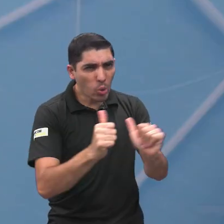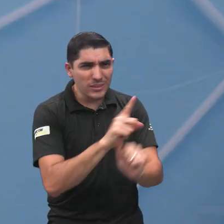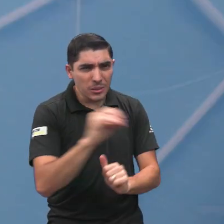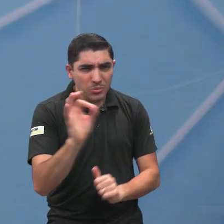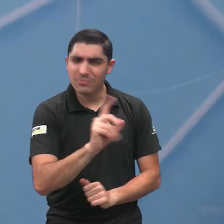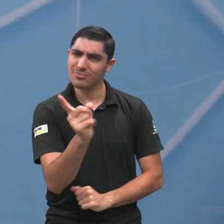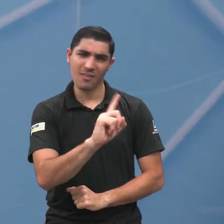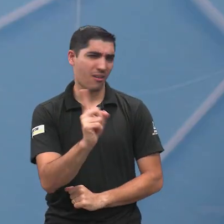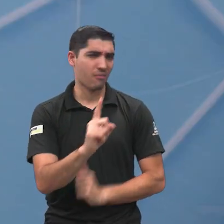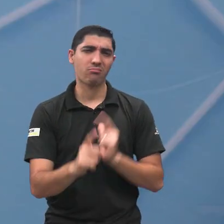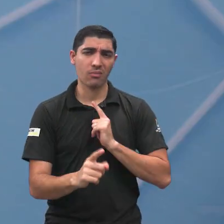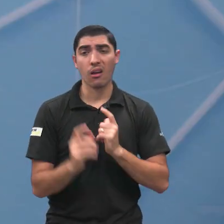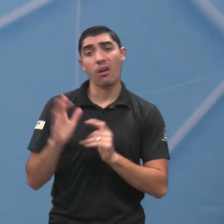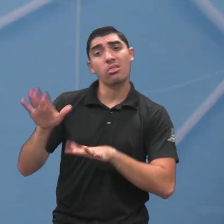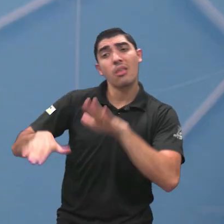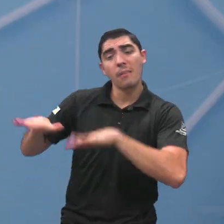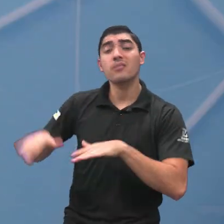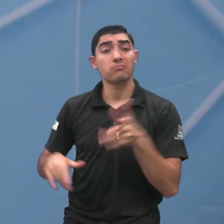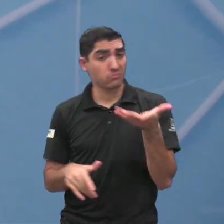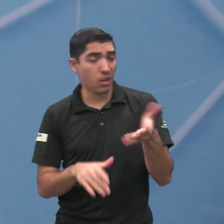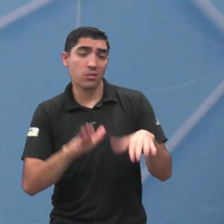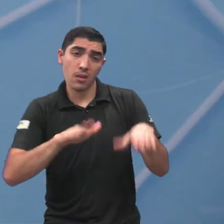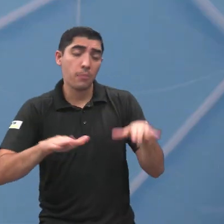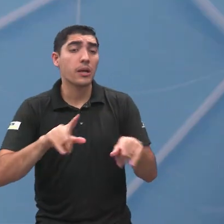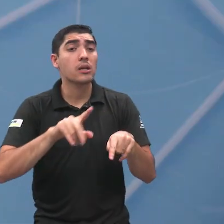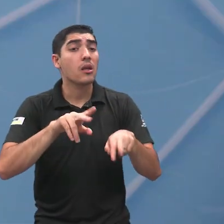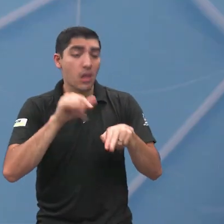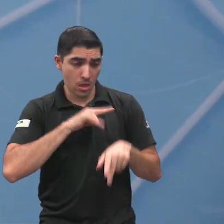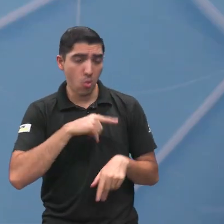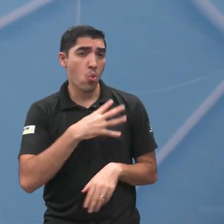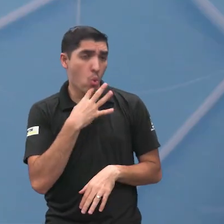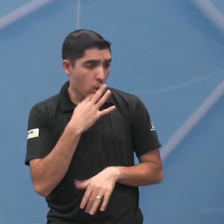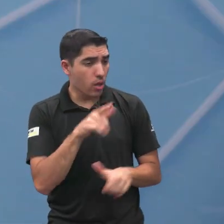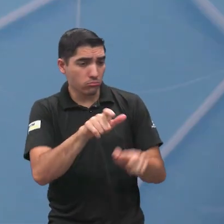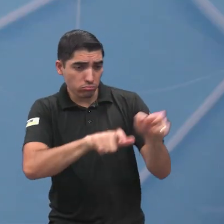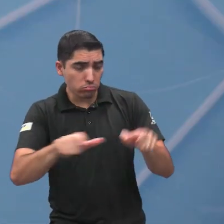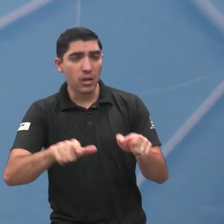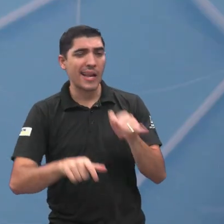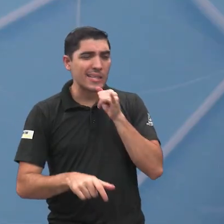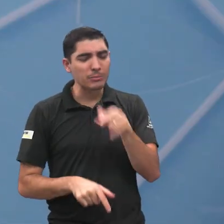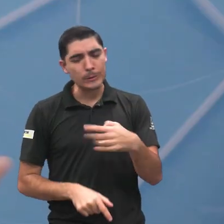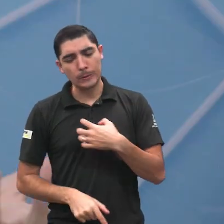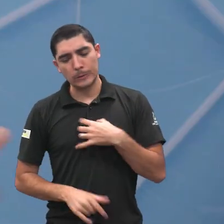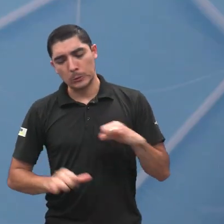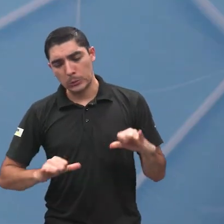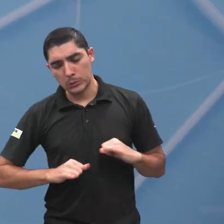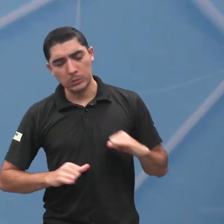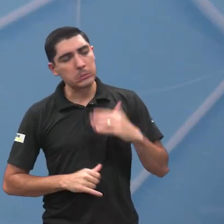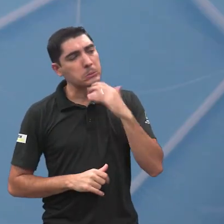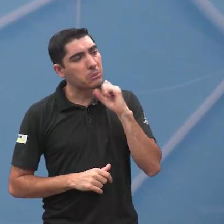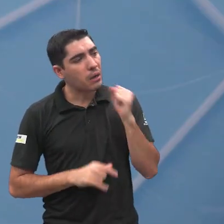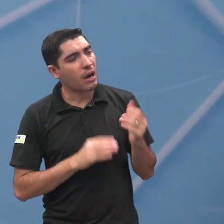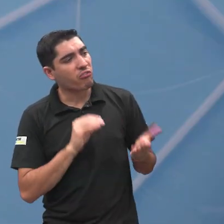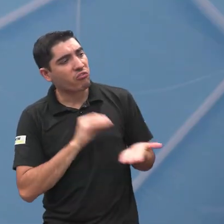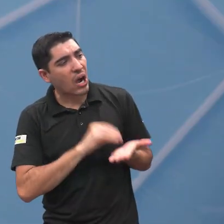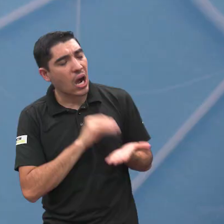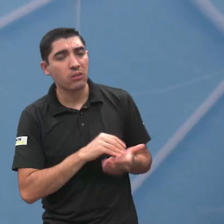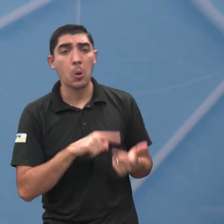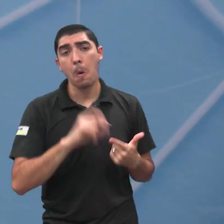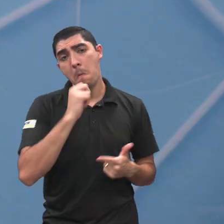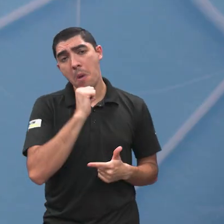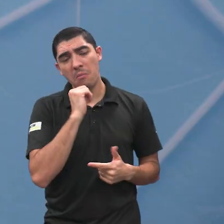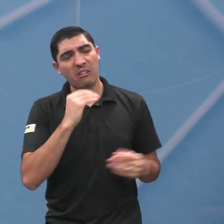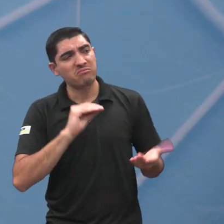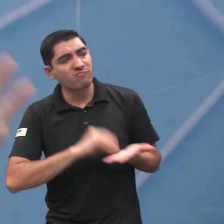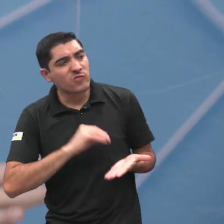né? Eu conheço casos, eu tenho pacientes que sofreram, né, essa ausência do pai, né, ou em alguns casos até da mãe, mas não gerou,